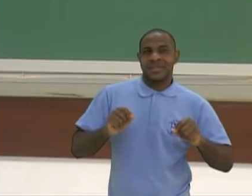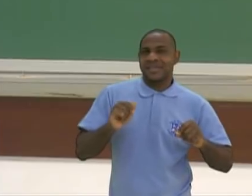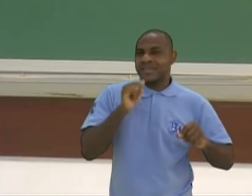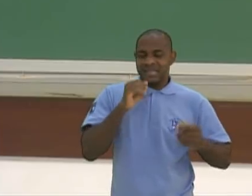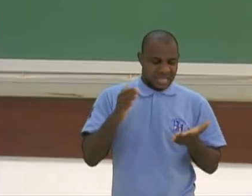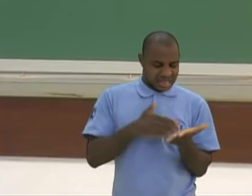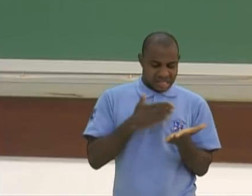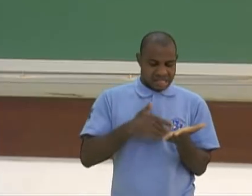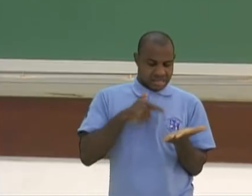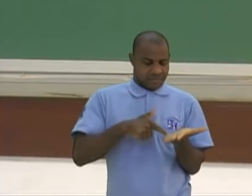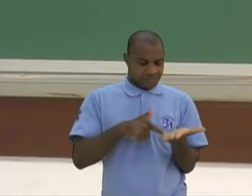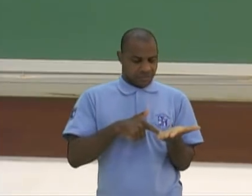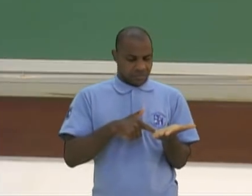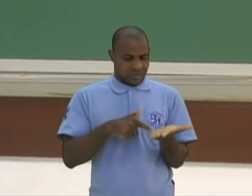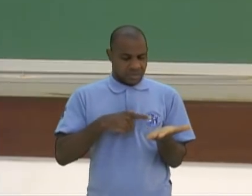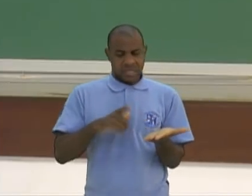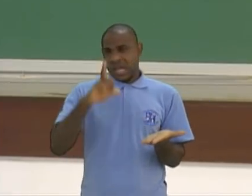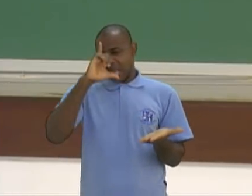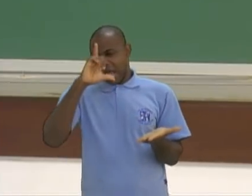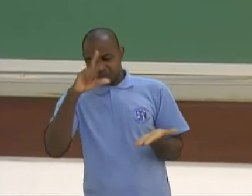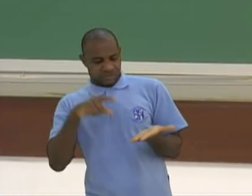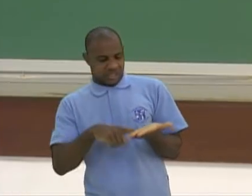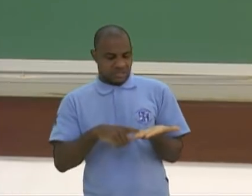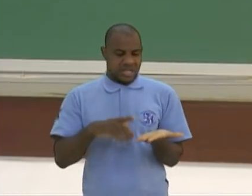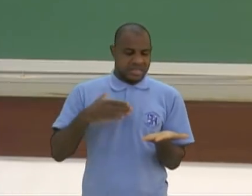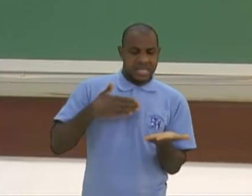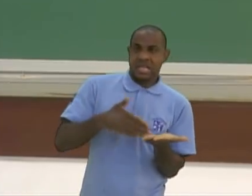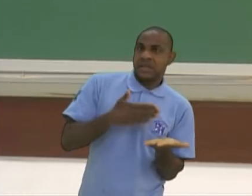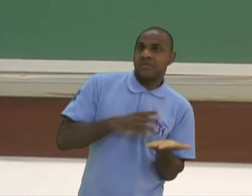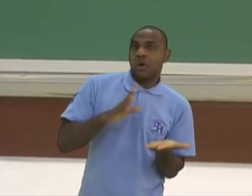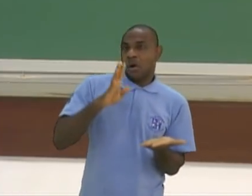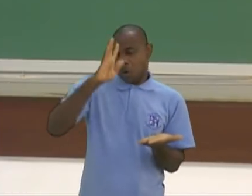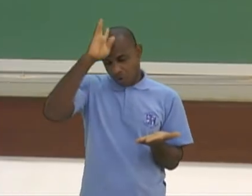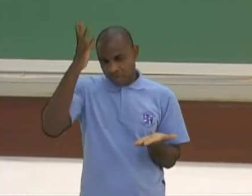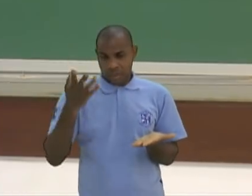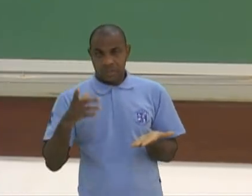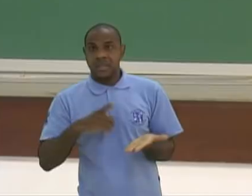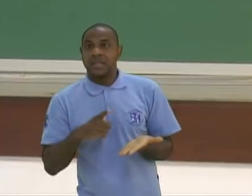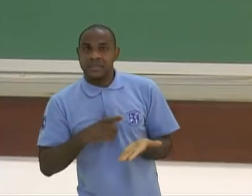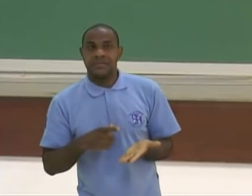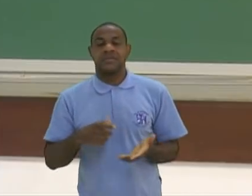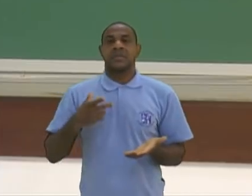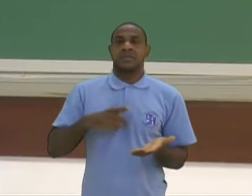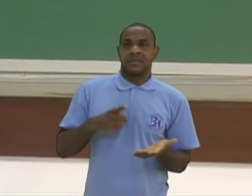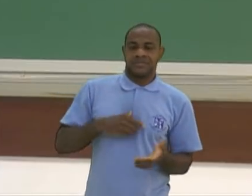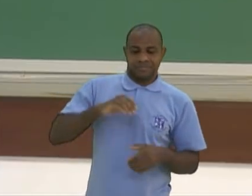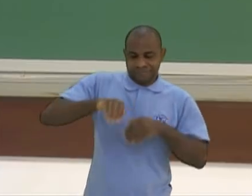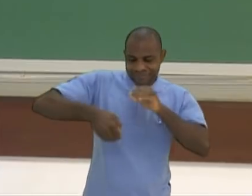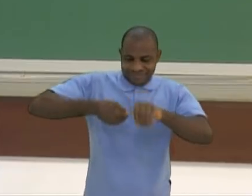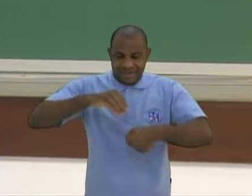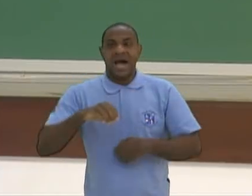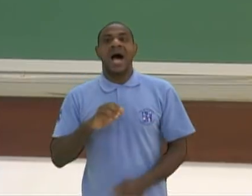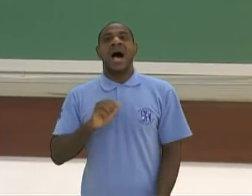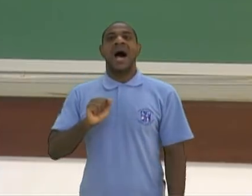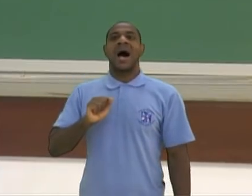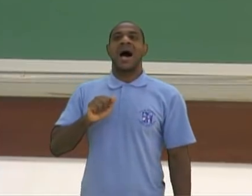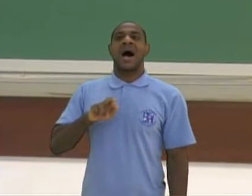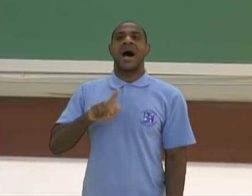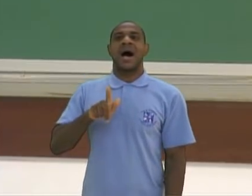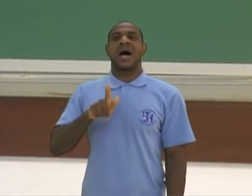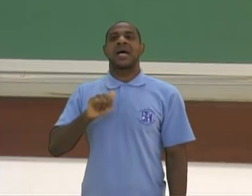tem um livro, mas não é porque tem um livro em latim dos romanos que nós sabemos tudo dos romanos. É porque teve arqueologia, porque teve interesse, porque teve inquietação para estudar sobre